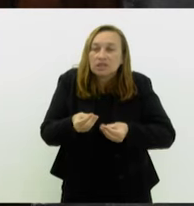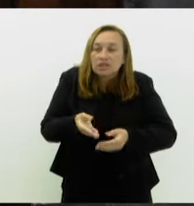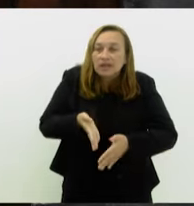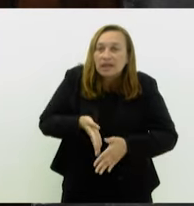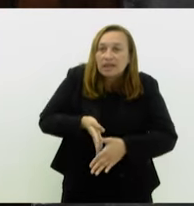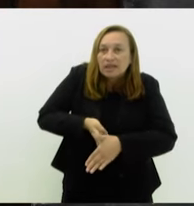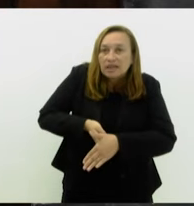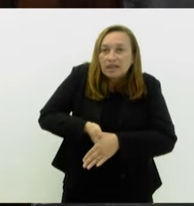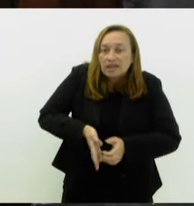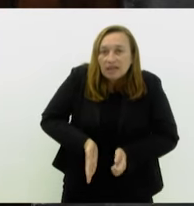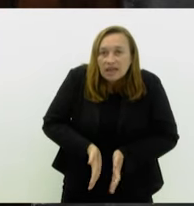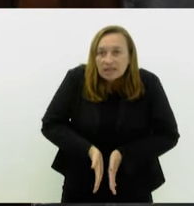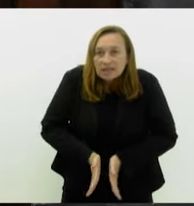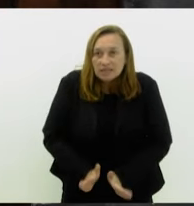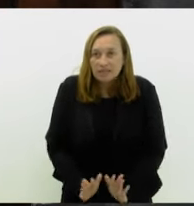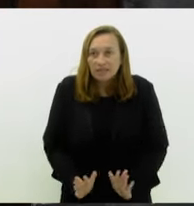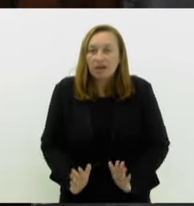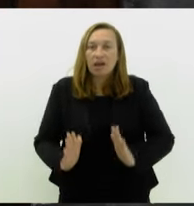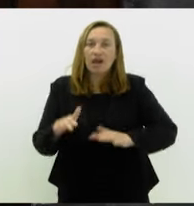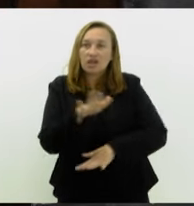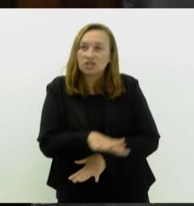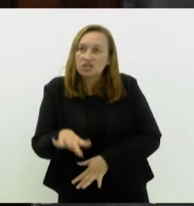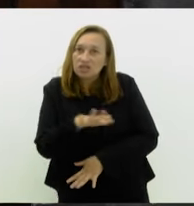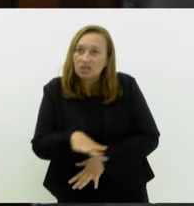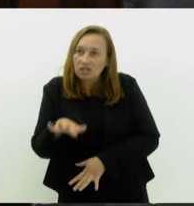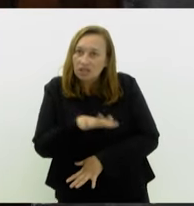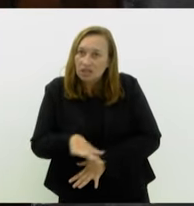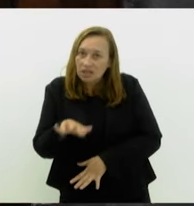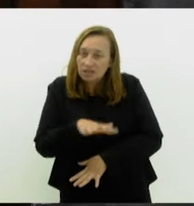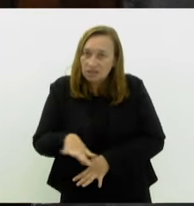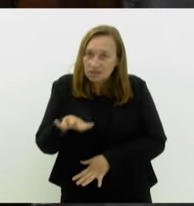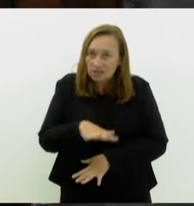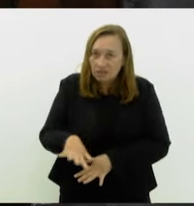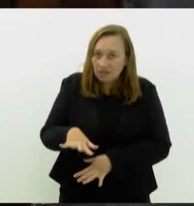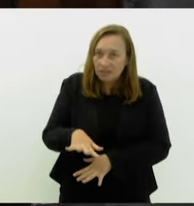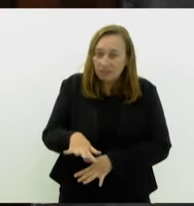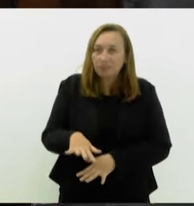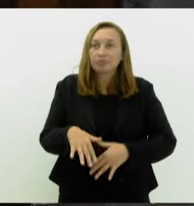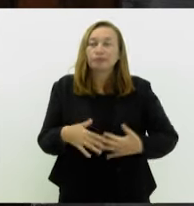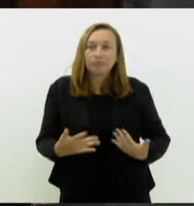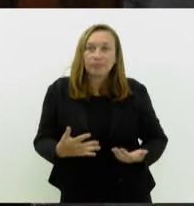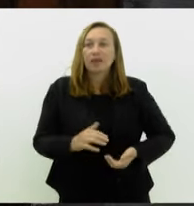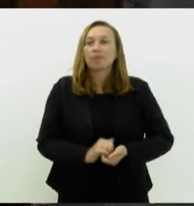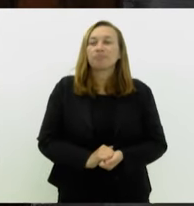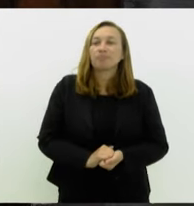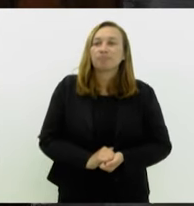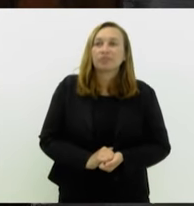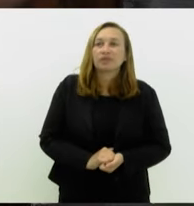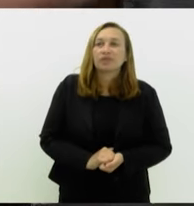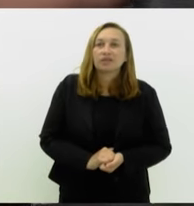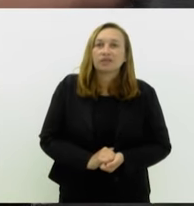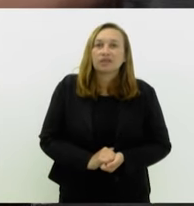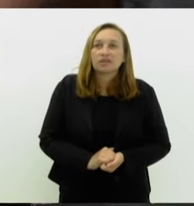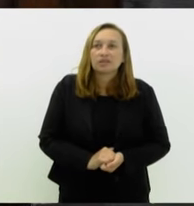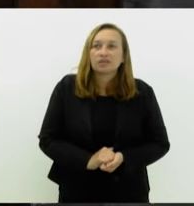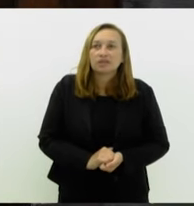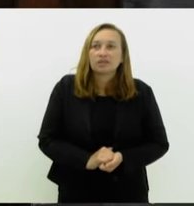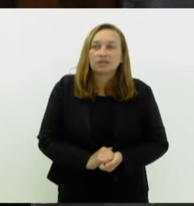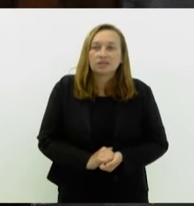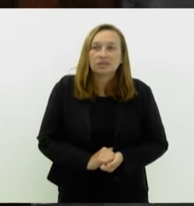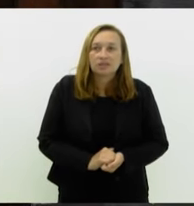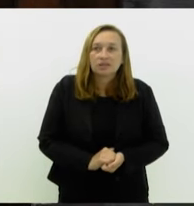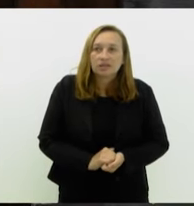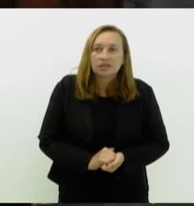de violência obstétrica a gente pede meia dúzia de informações o papel que essas vereadoras estão tendo de trazer essas